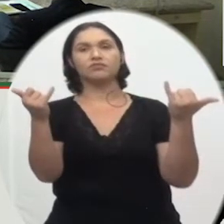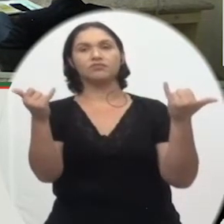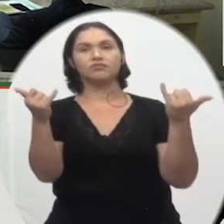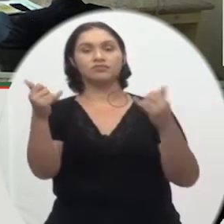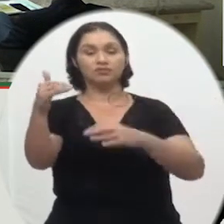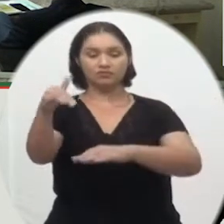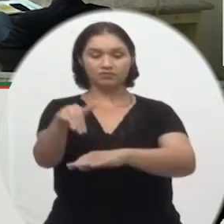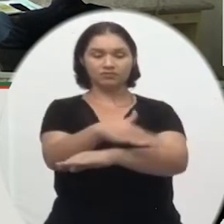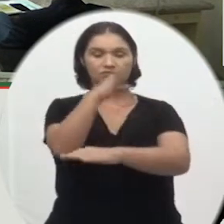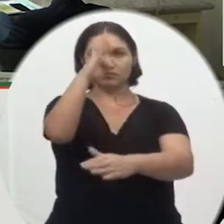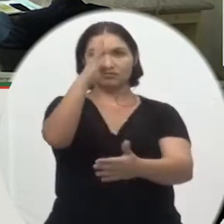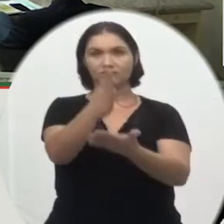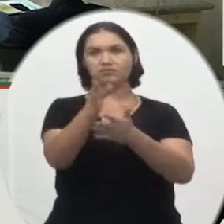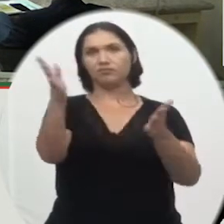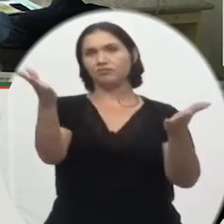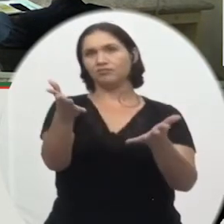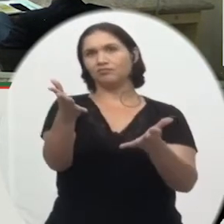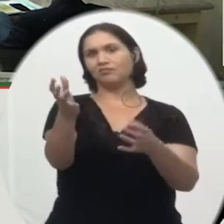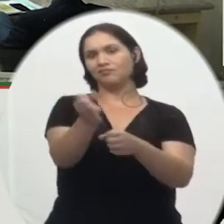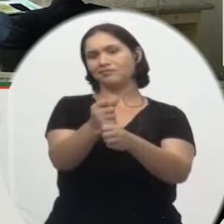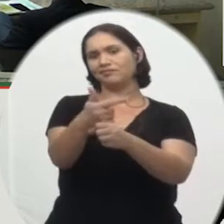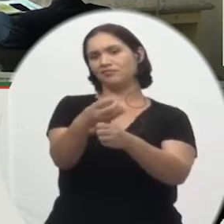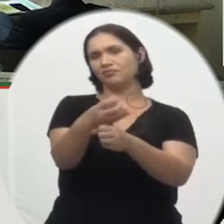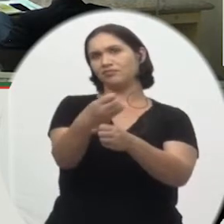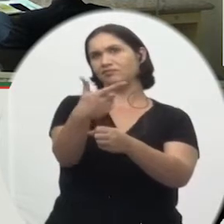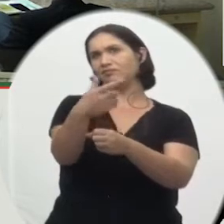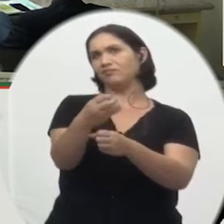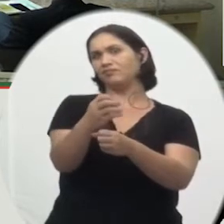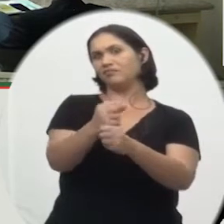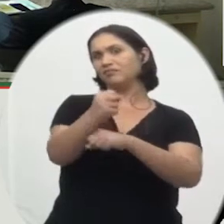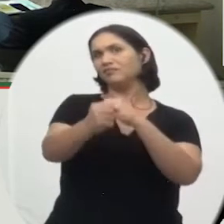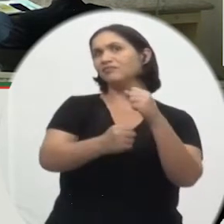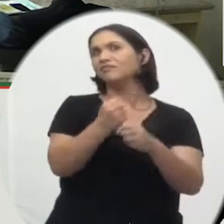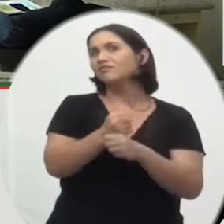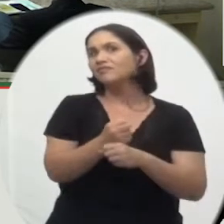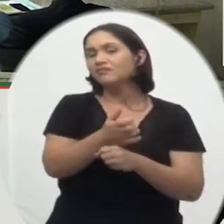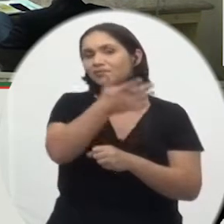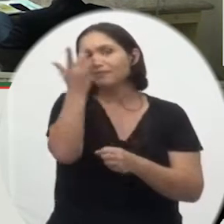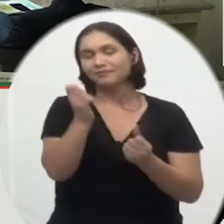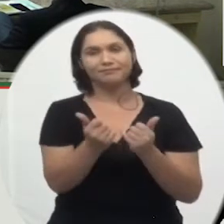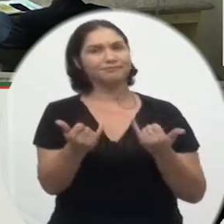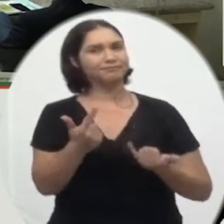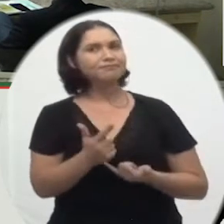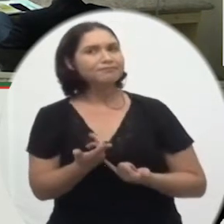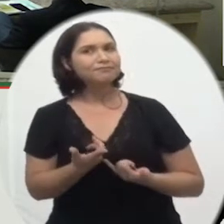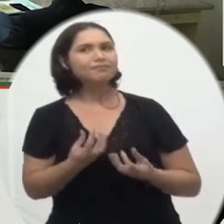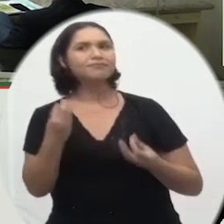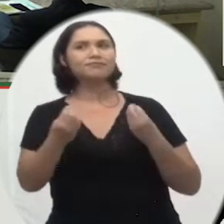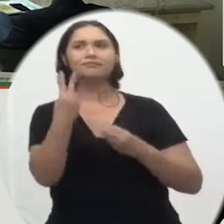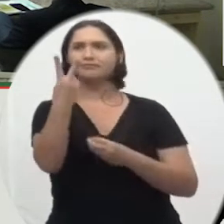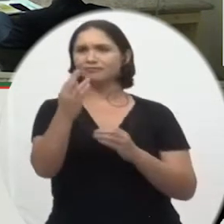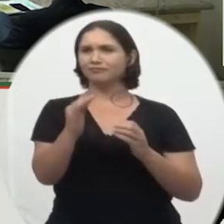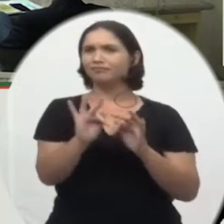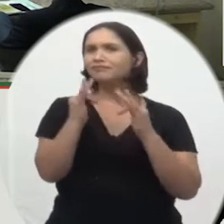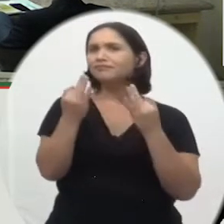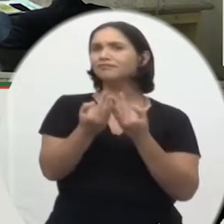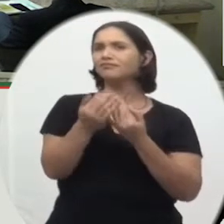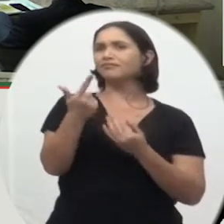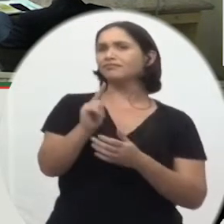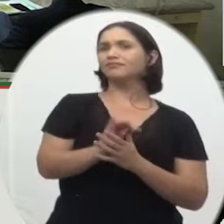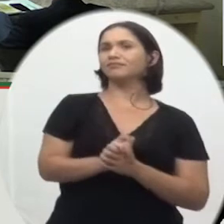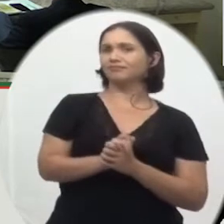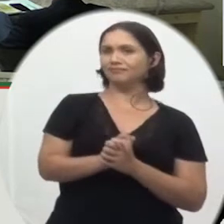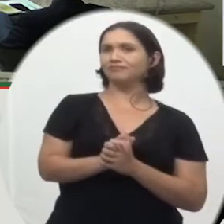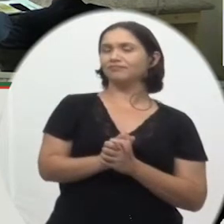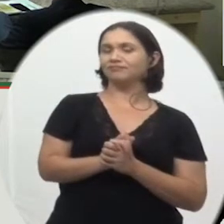principal. Ou seja, nós estamos em 2020, quase, né, 2020 ano que vem, e tem gente aqui que não tem energia. Tem duas famílias que estão ali, ó, morando, onde está a mãozinha